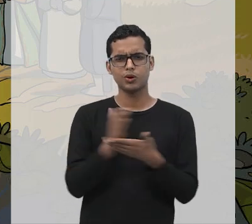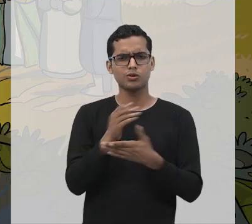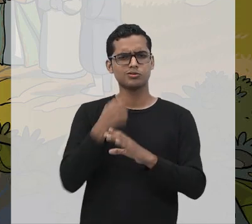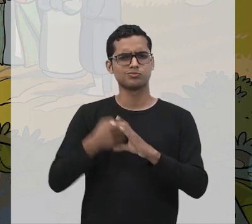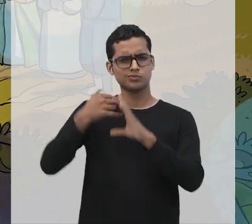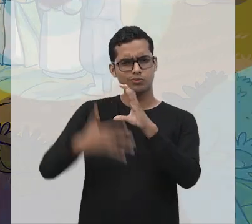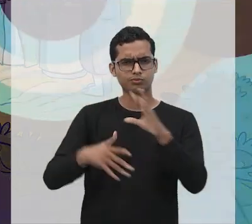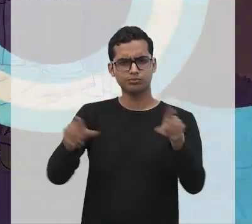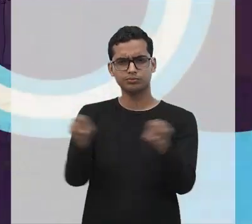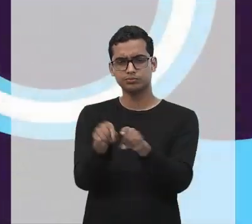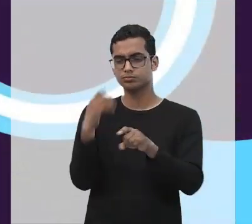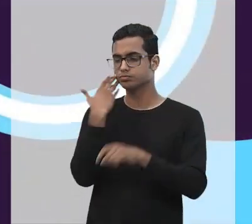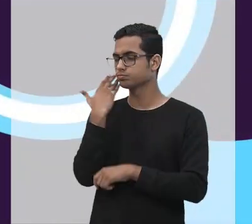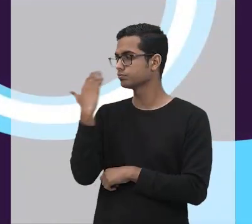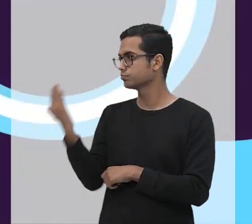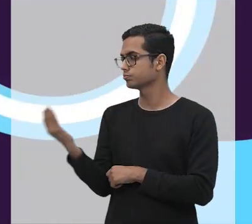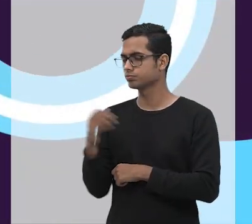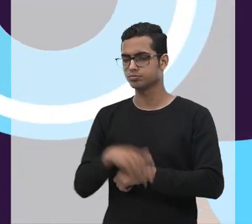catequese.